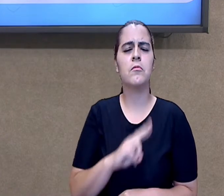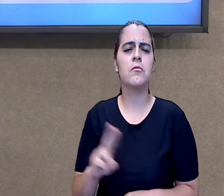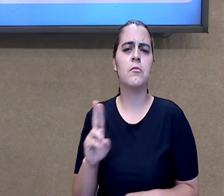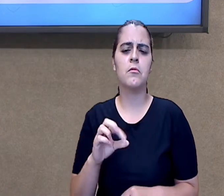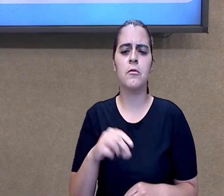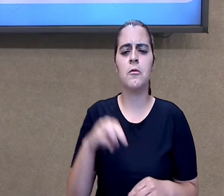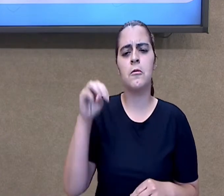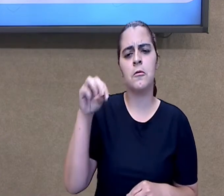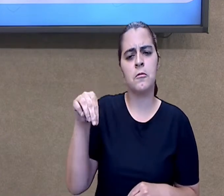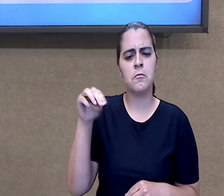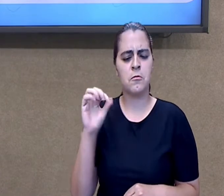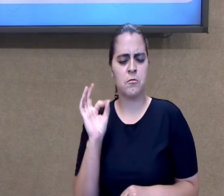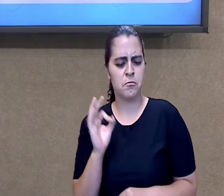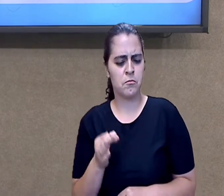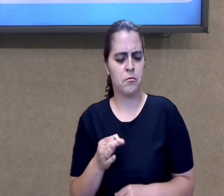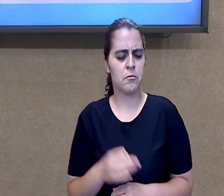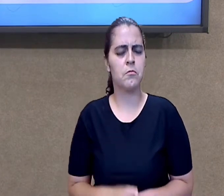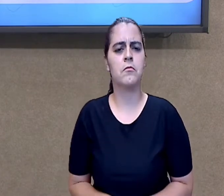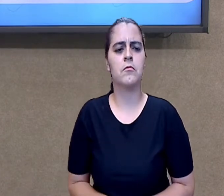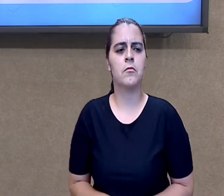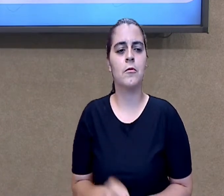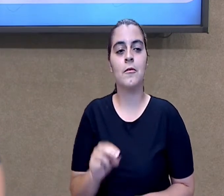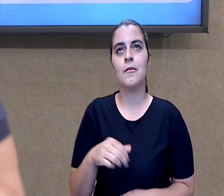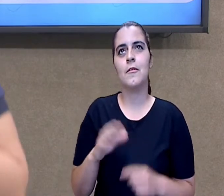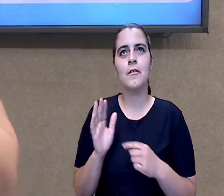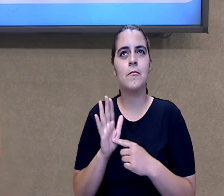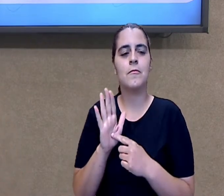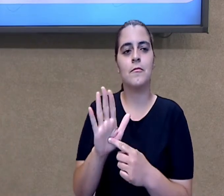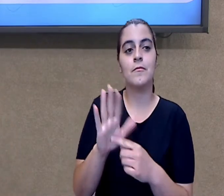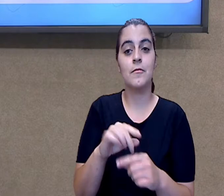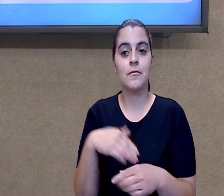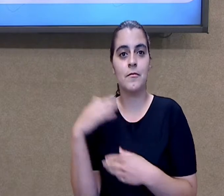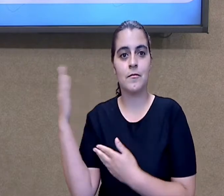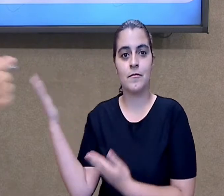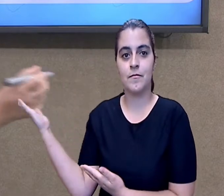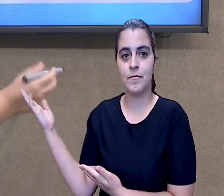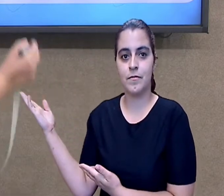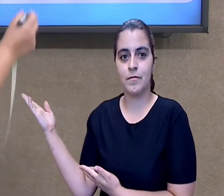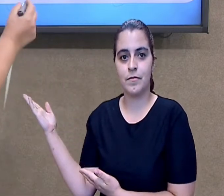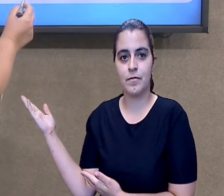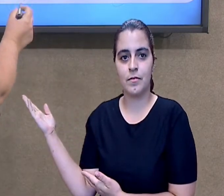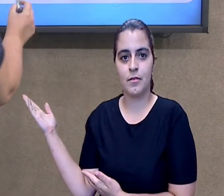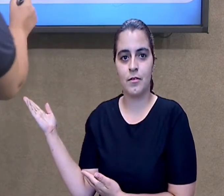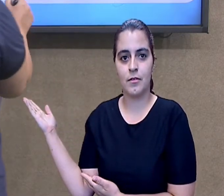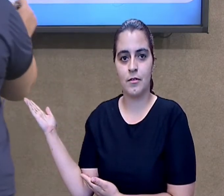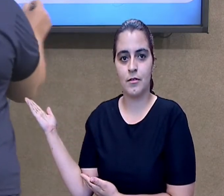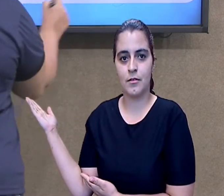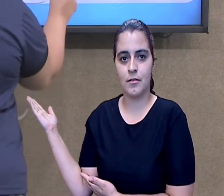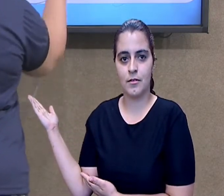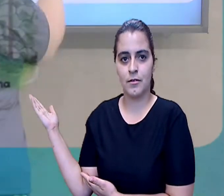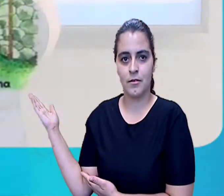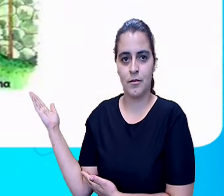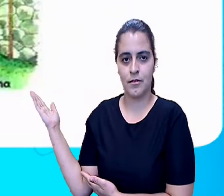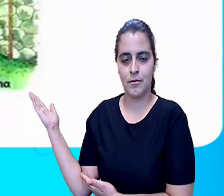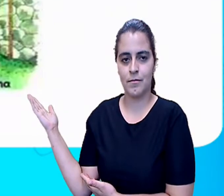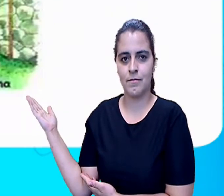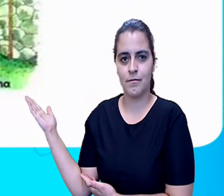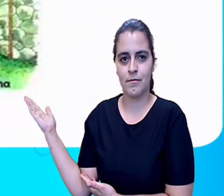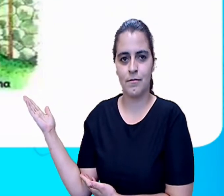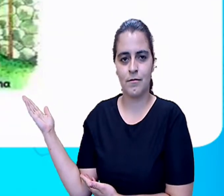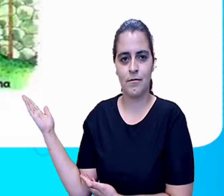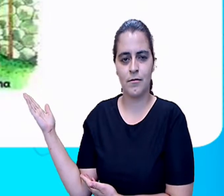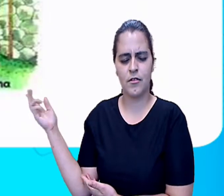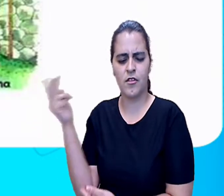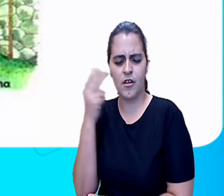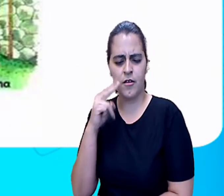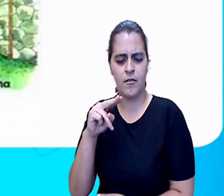metro tão rígido? Aí que entra a nossa segunda ilustração aqui, que é a fita métrica, ó. Você vê